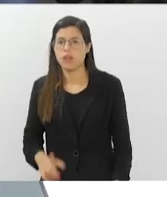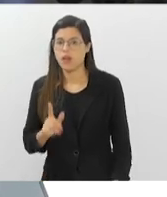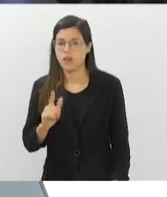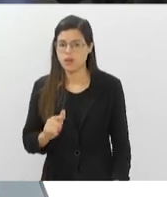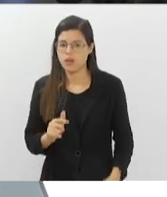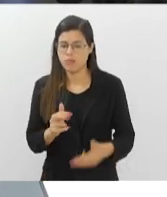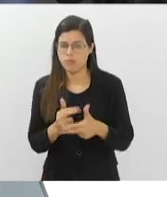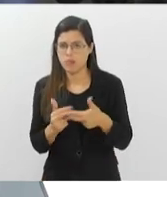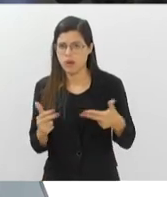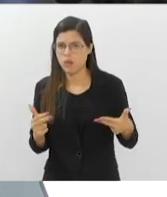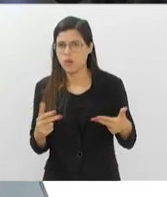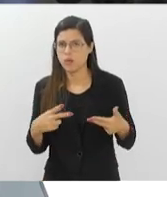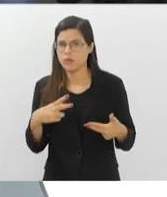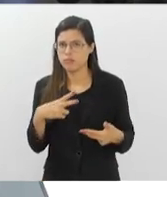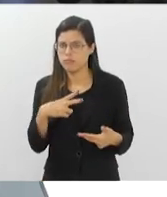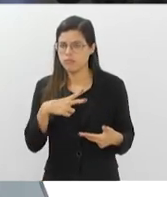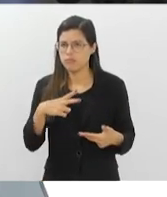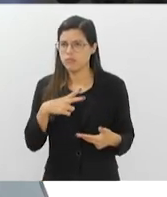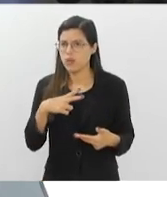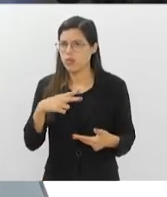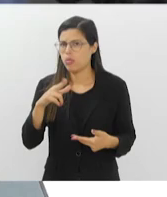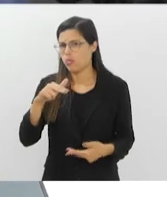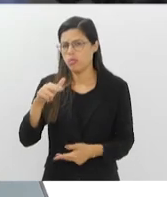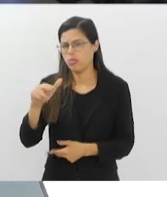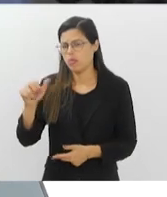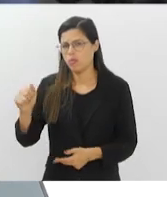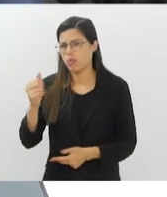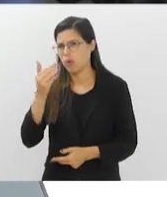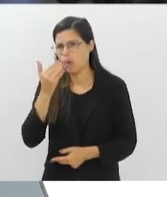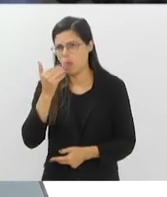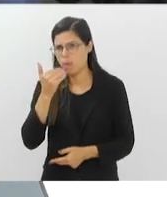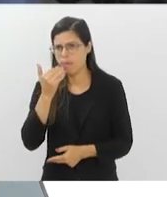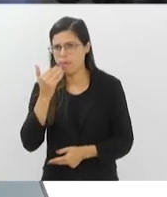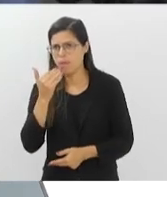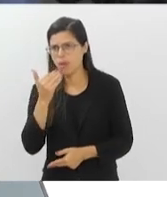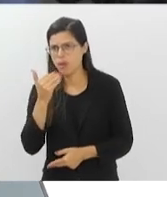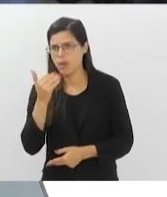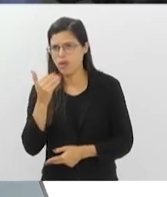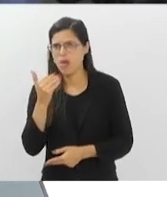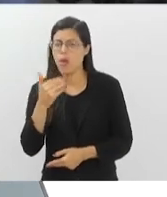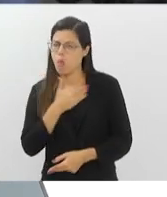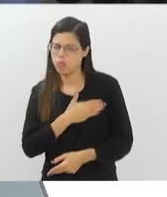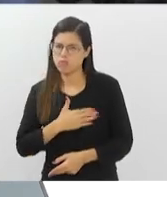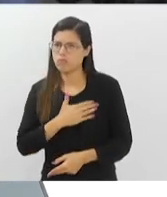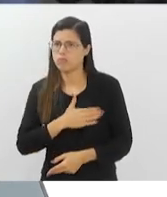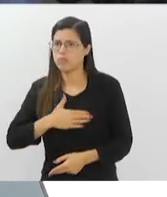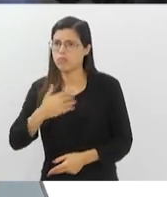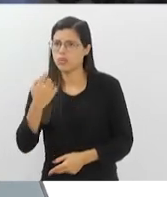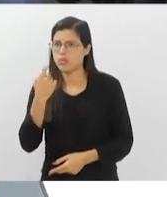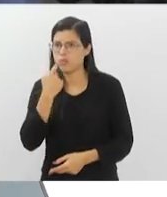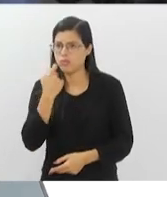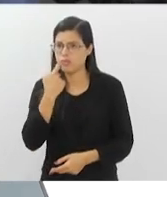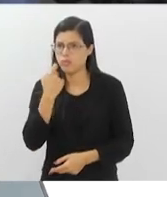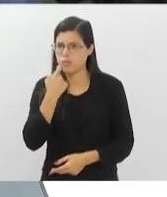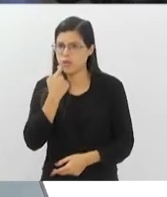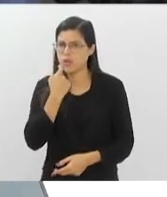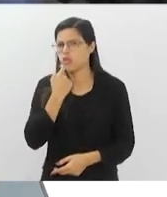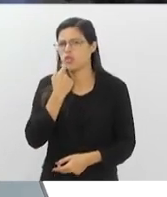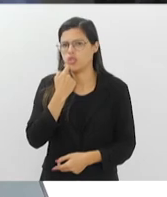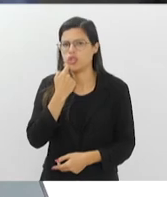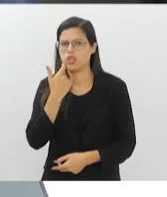que eu, particularmente, nunca comi. Eu sou um apreciador de peixes e não de carnes.